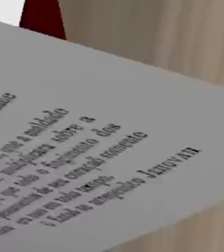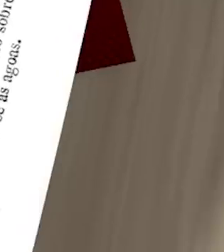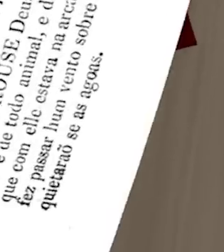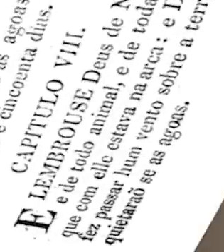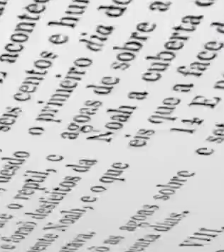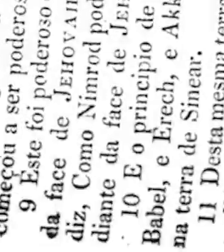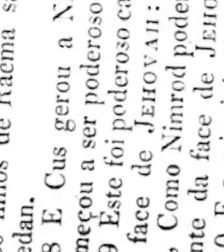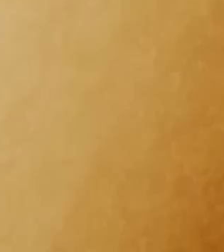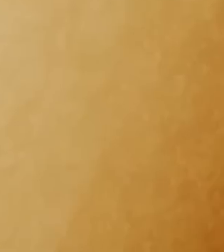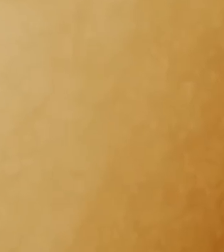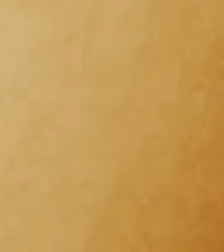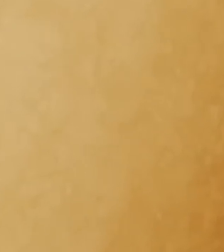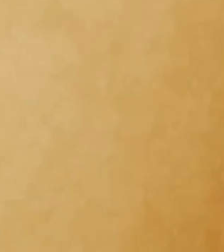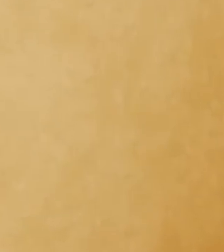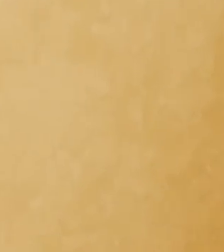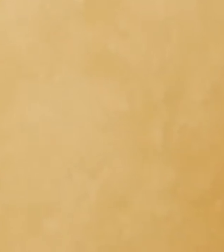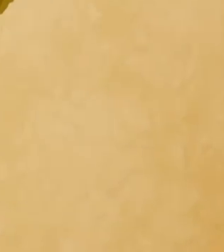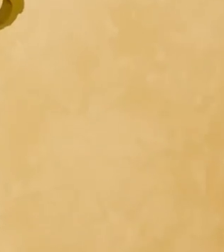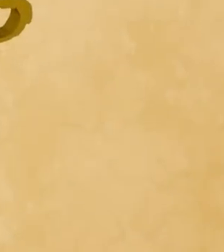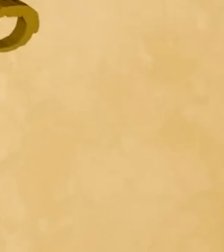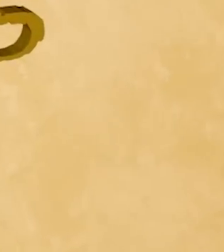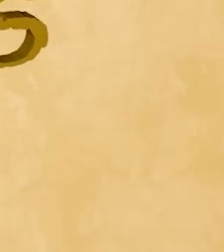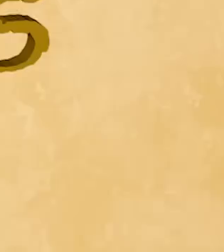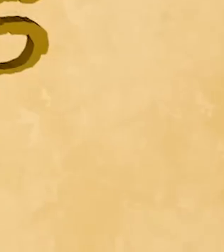TV Web Manaim apresenta